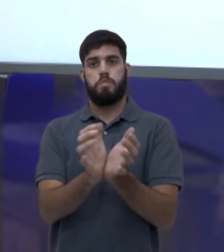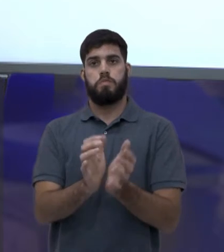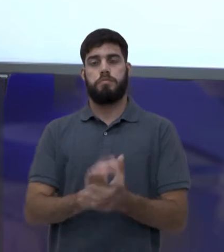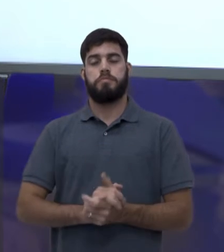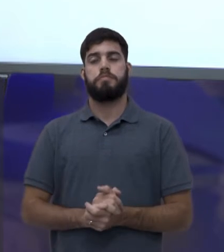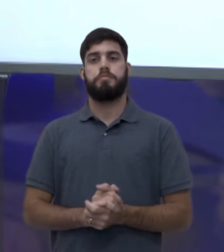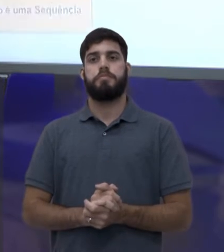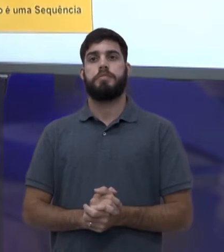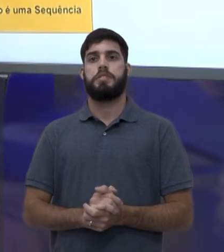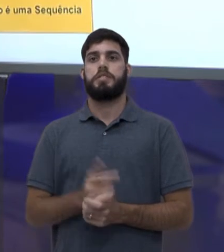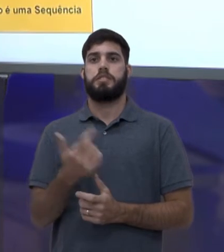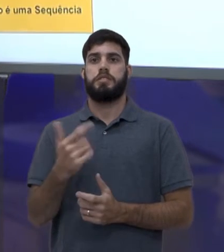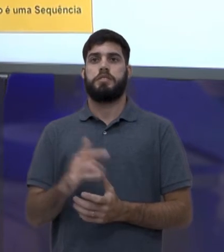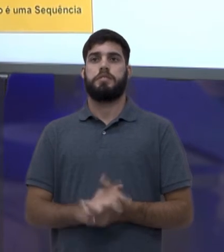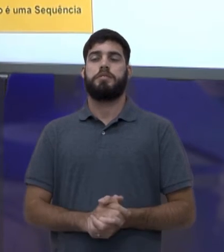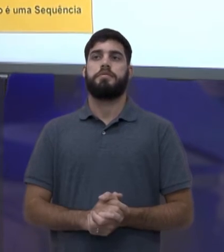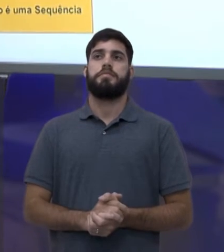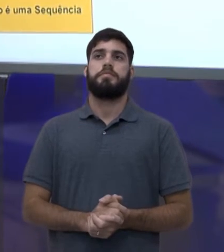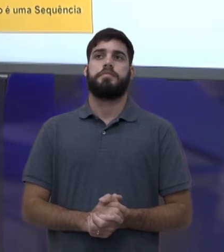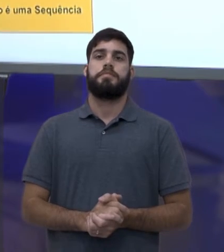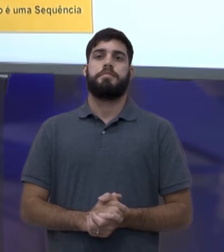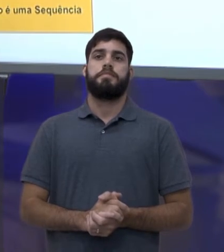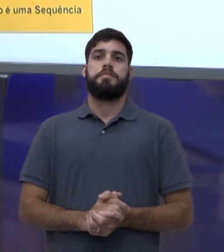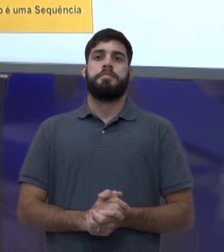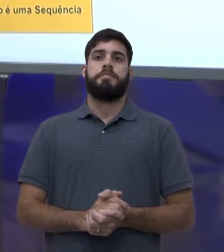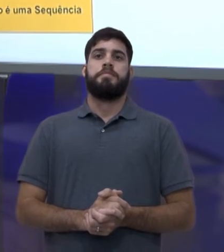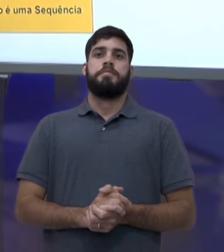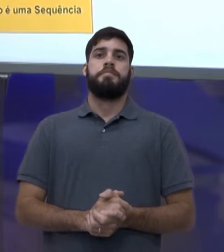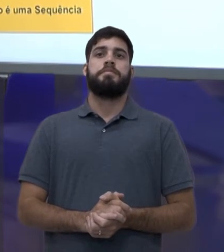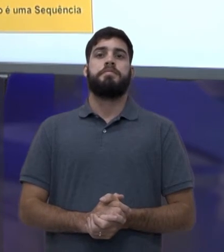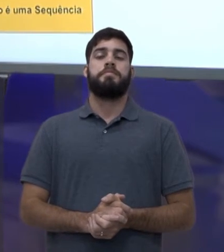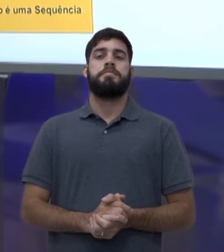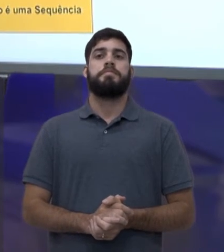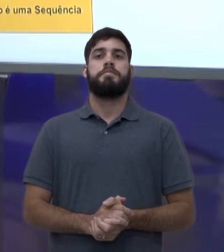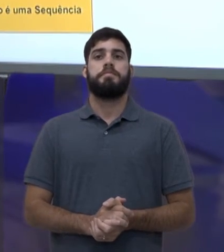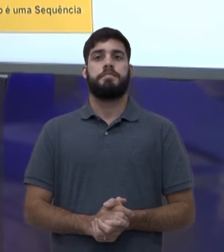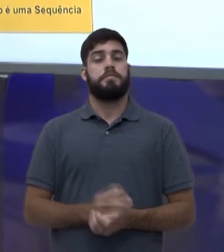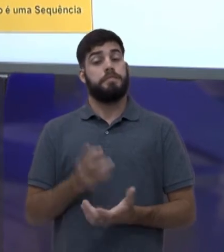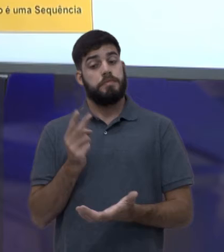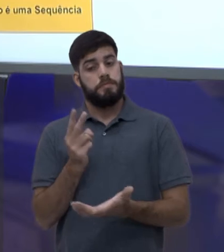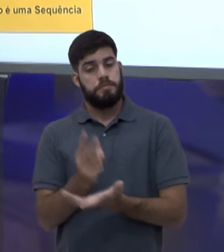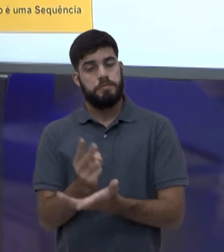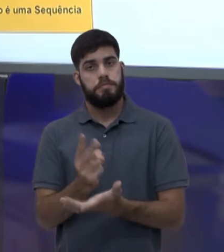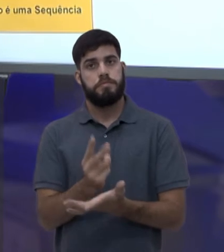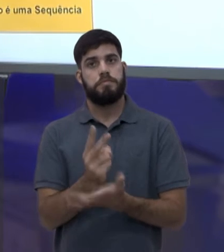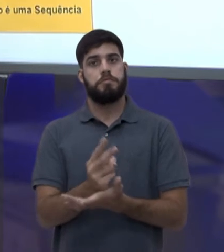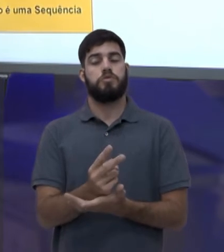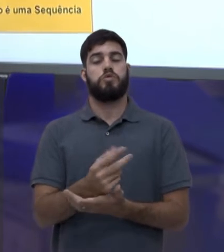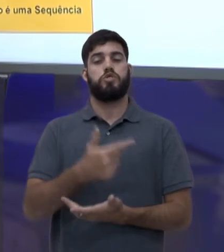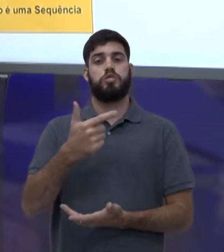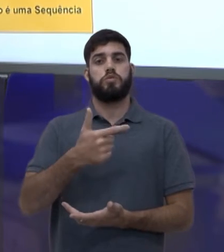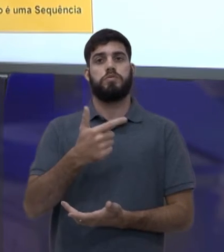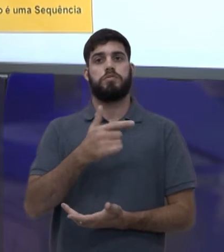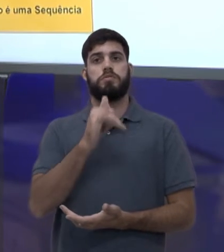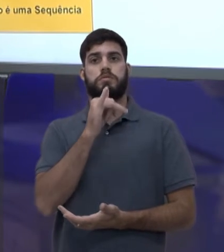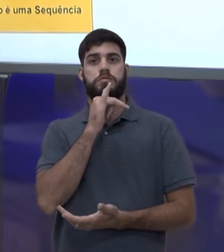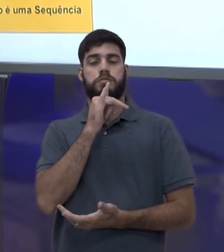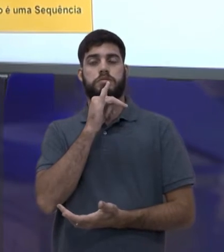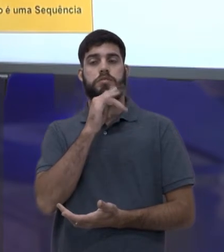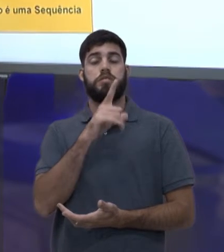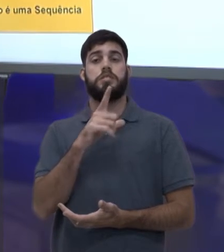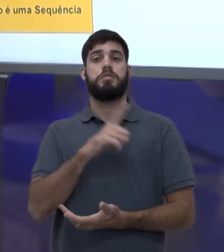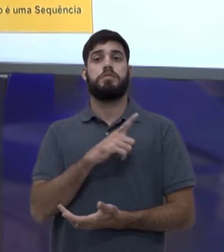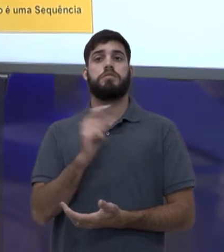um número negativo na sequência recursiva. E aí, seguindo para o segundo exemplo, teríamos o